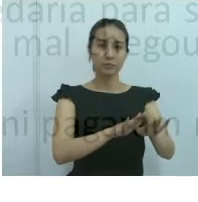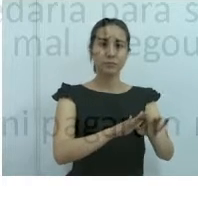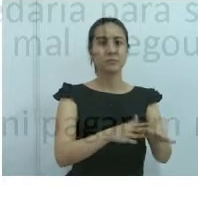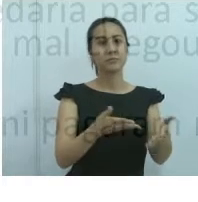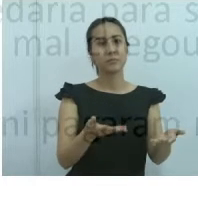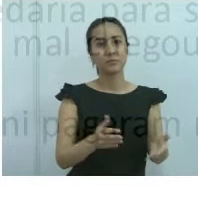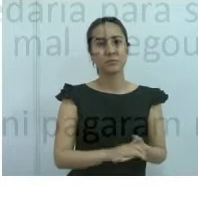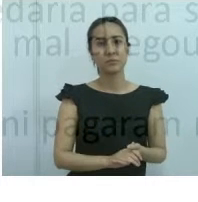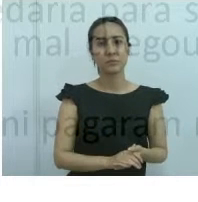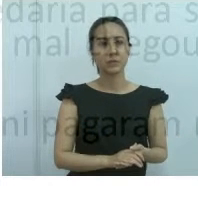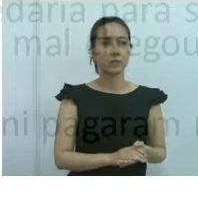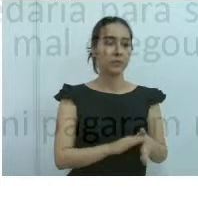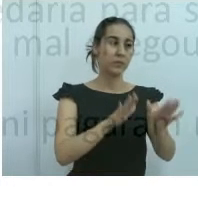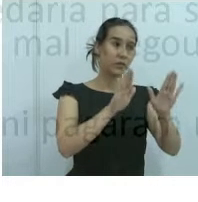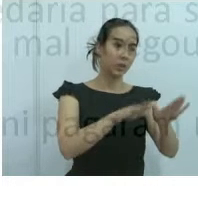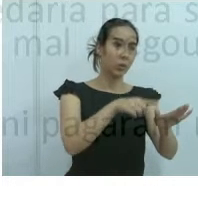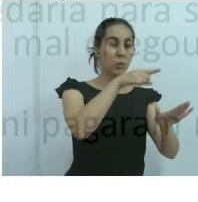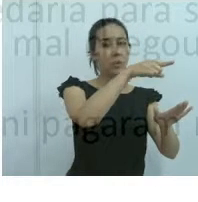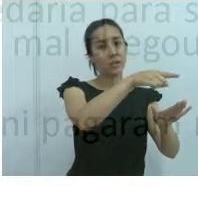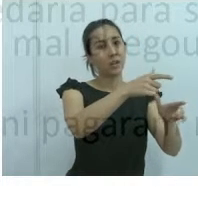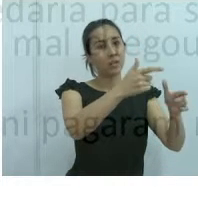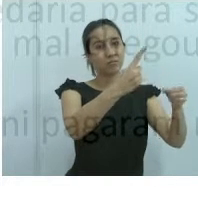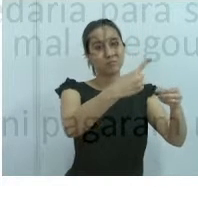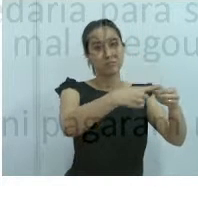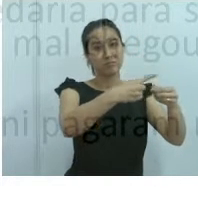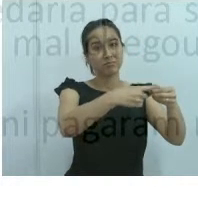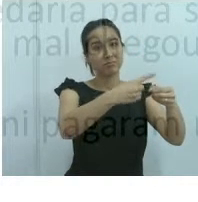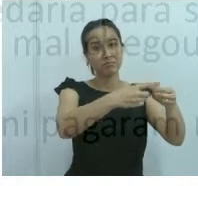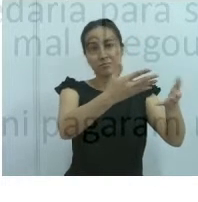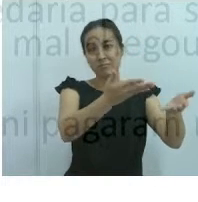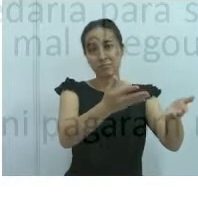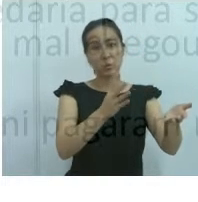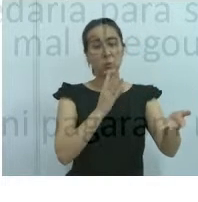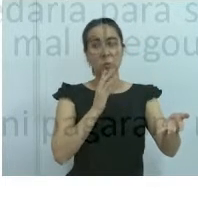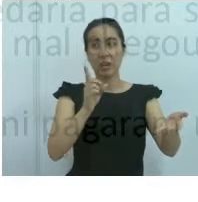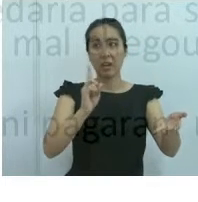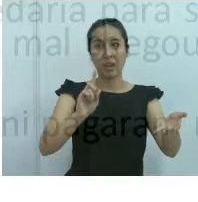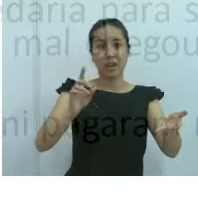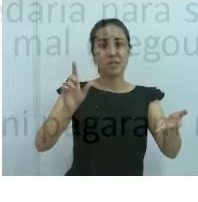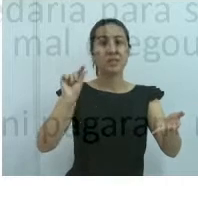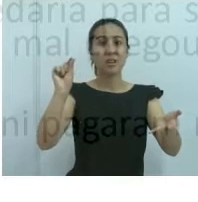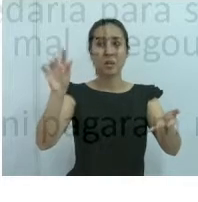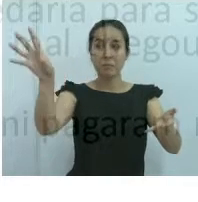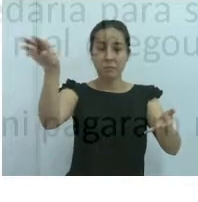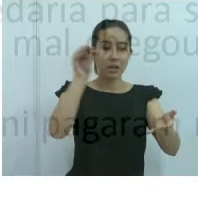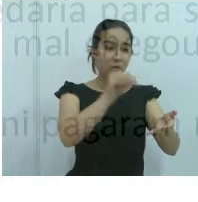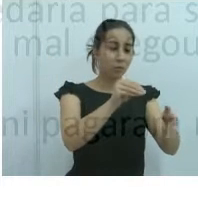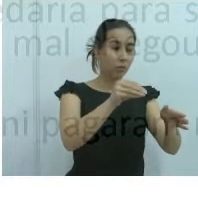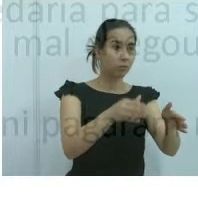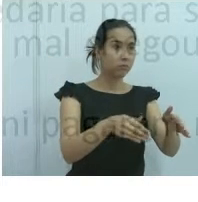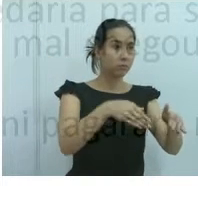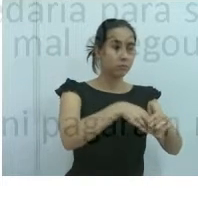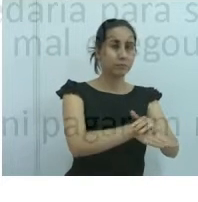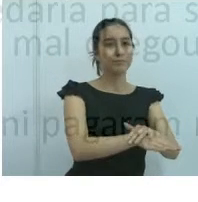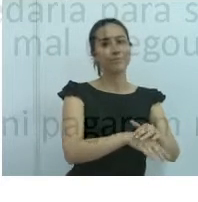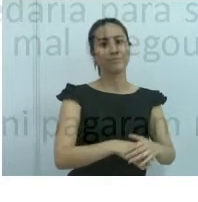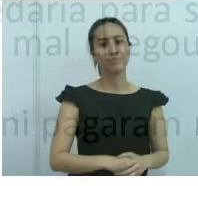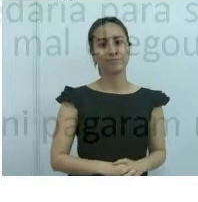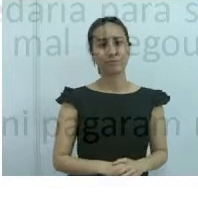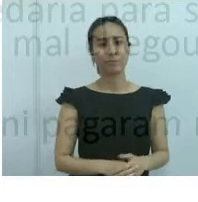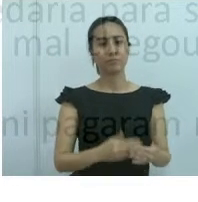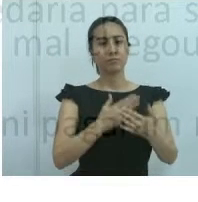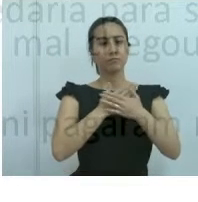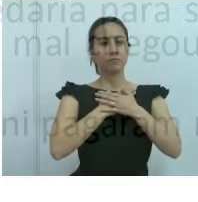alguém lá da hospedaria ou alguma família local américa começa a cobrar o preço dos vinhos